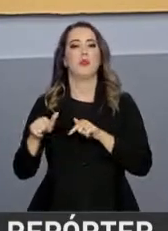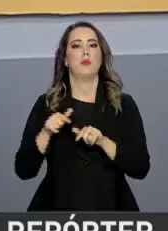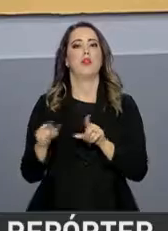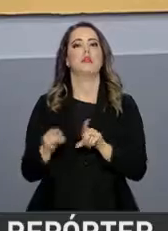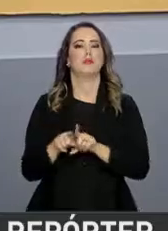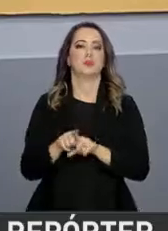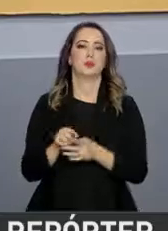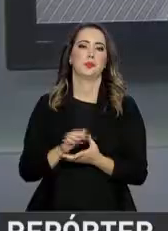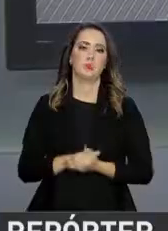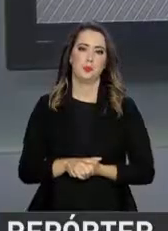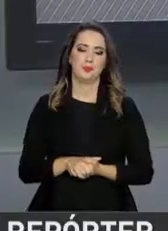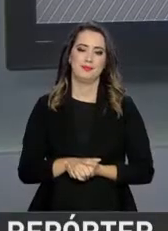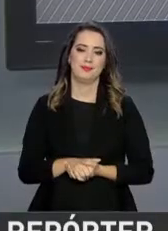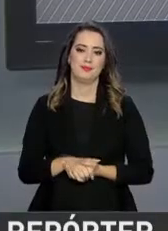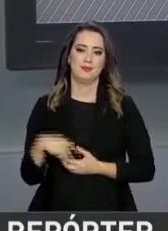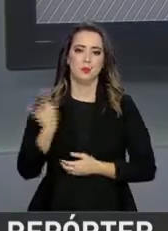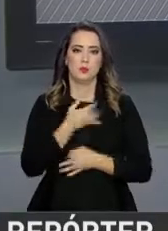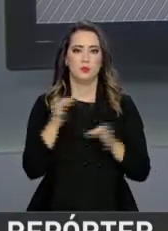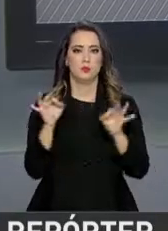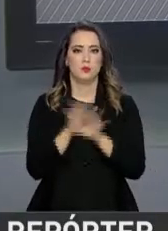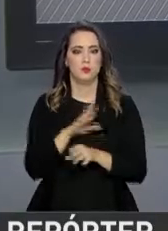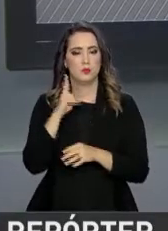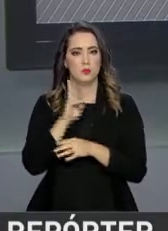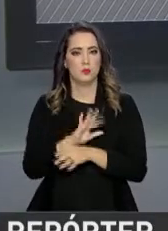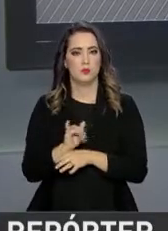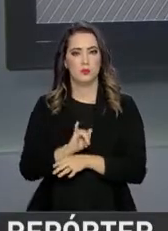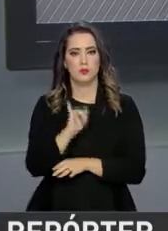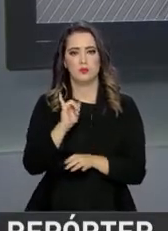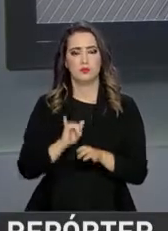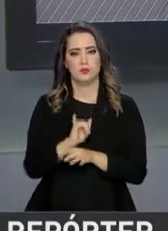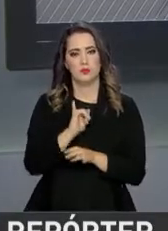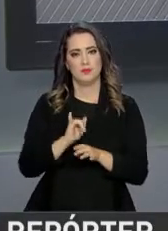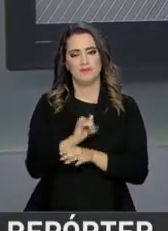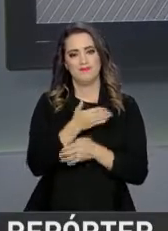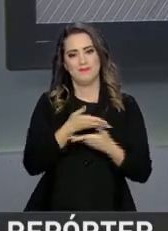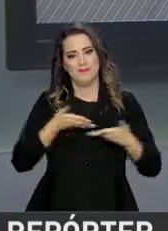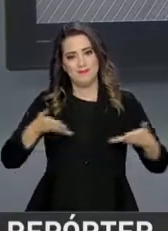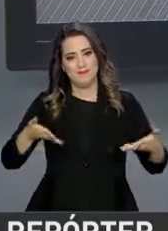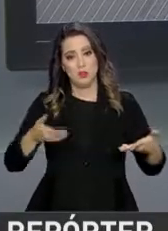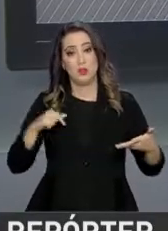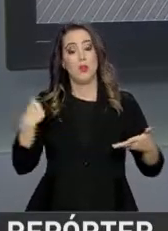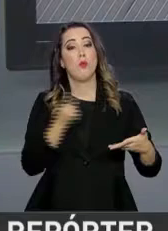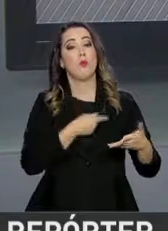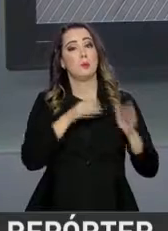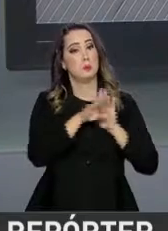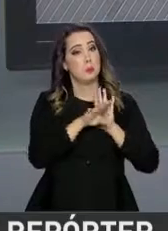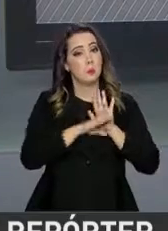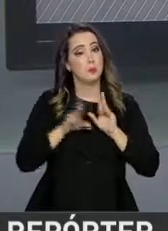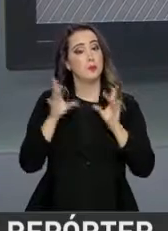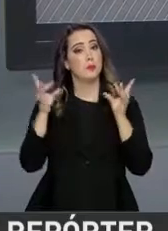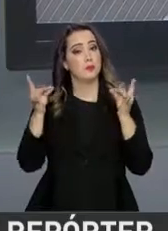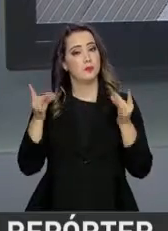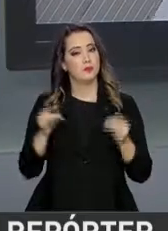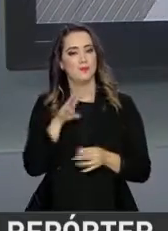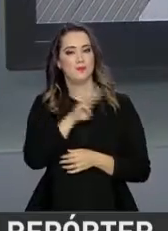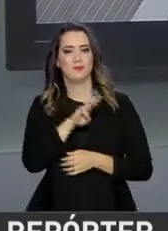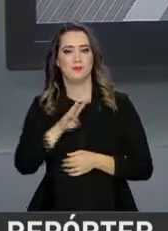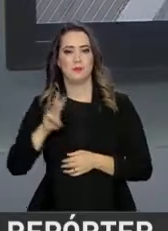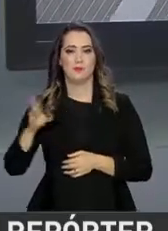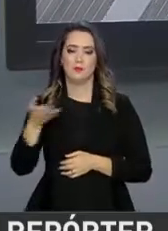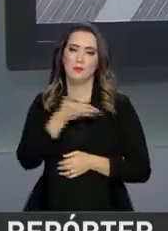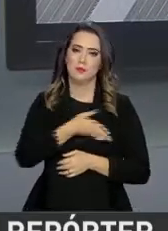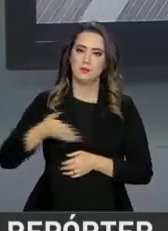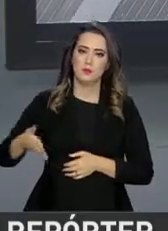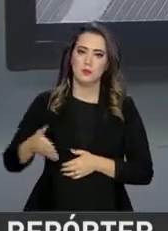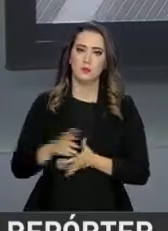europeu nós ficamos por aqui você pode rever as reportagens no youtube toda a nossa programação também está na página da